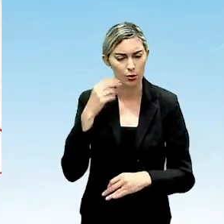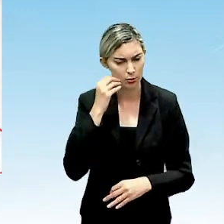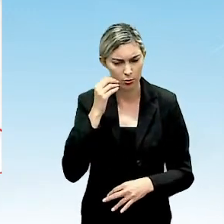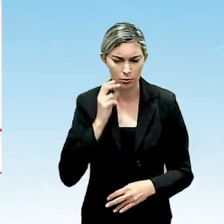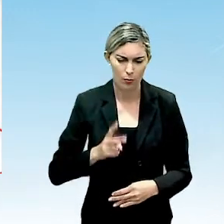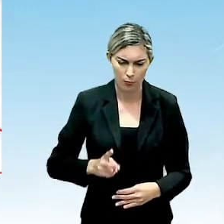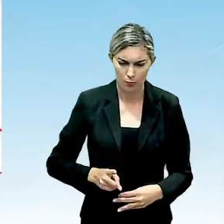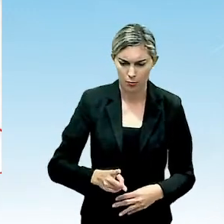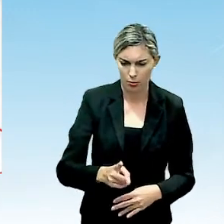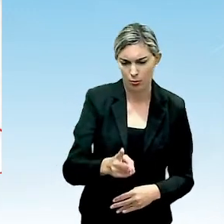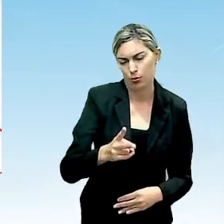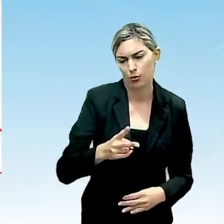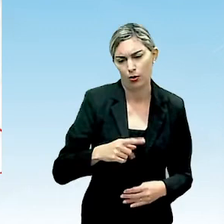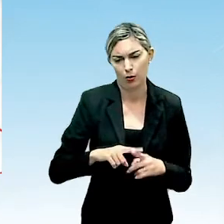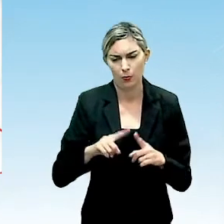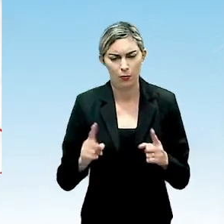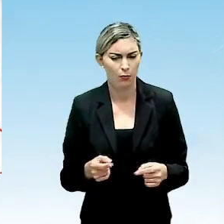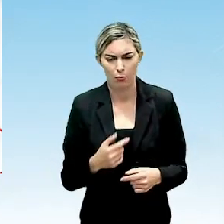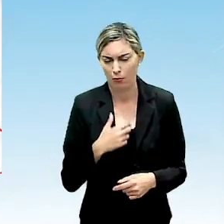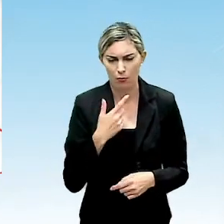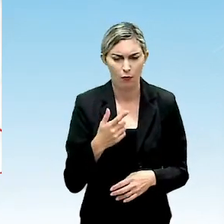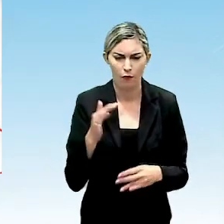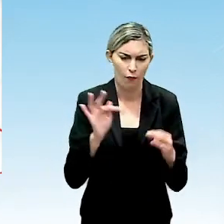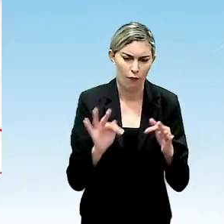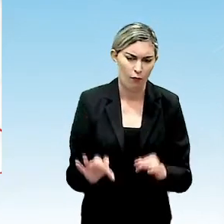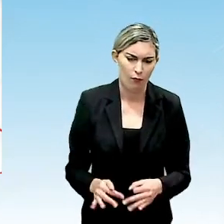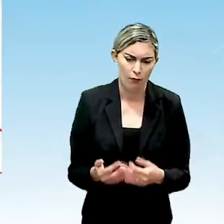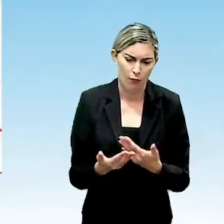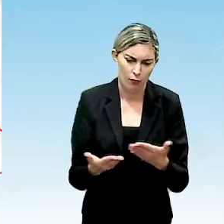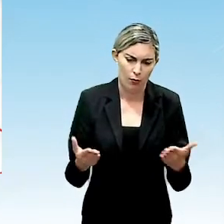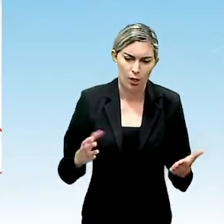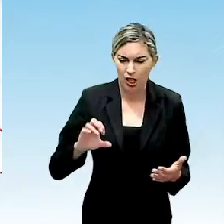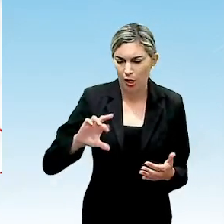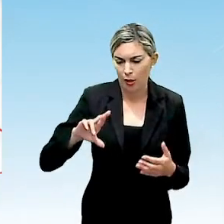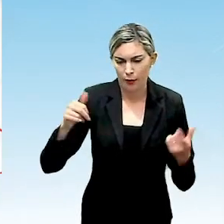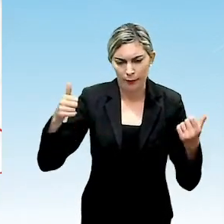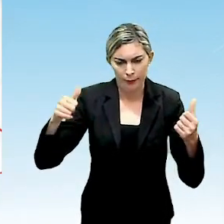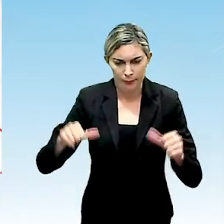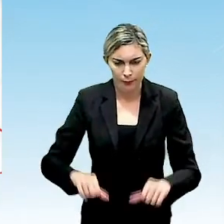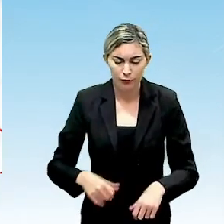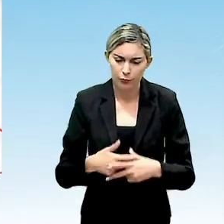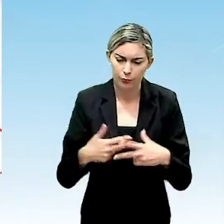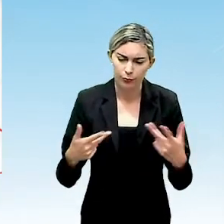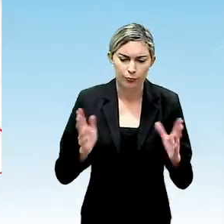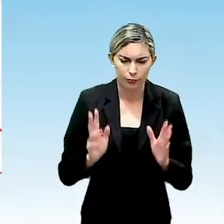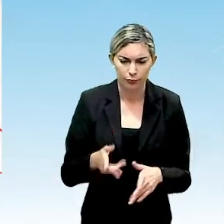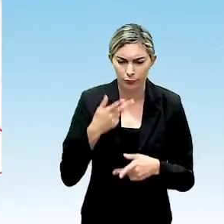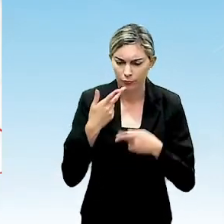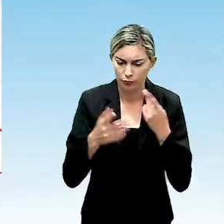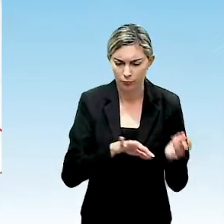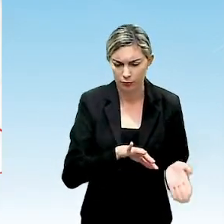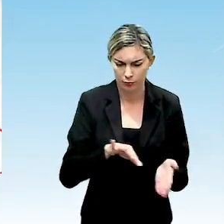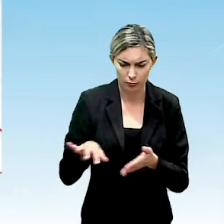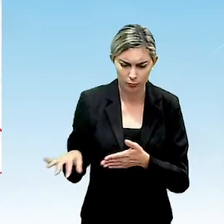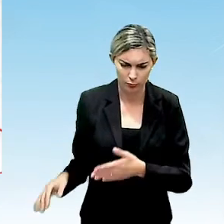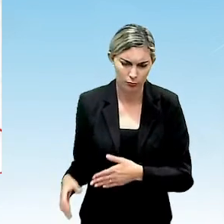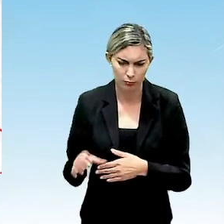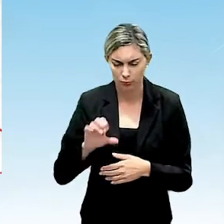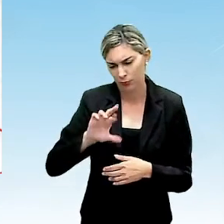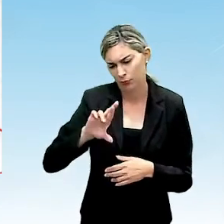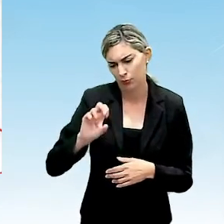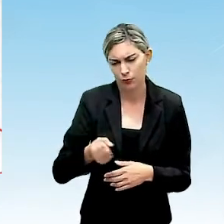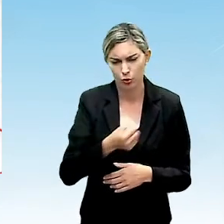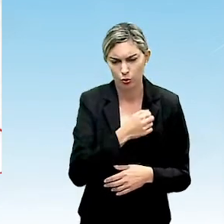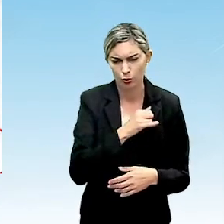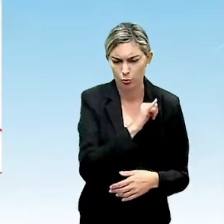o poder, mas não será muito feliz nisso. A crise já é algo que a gente vai falar em outro momento sobre essa crise do